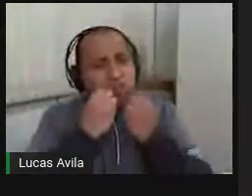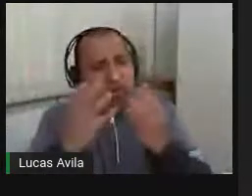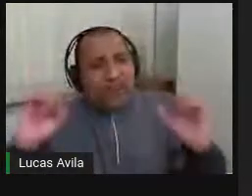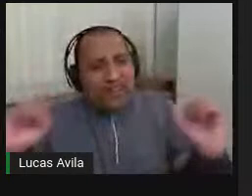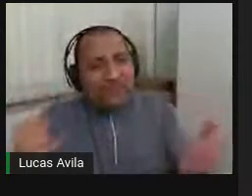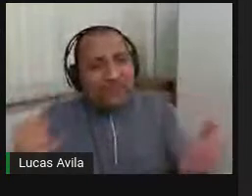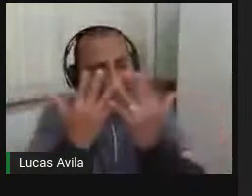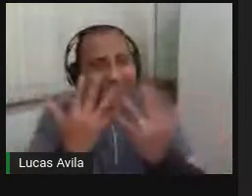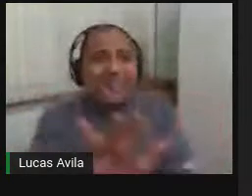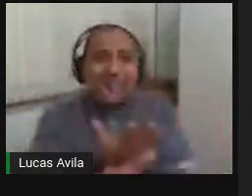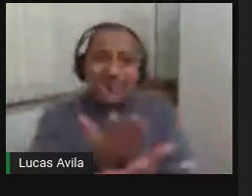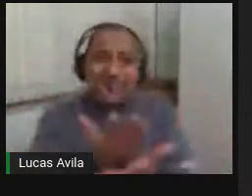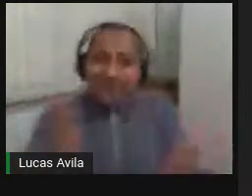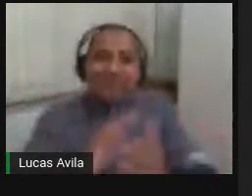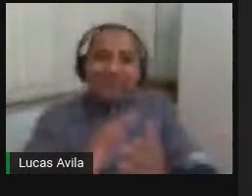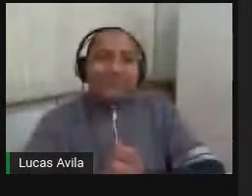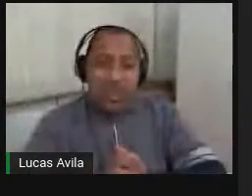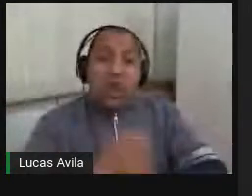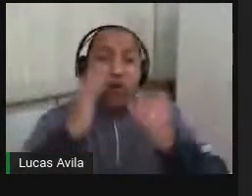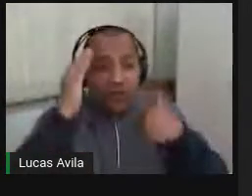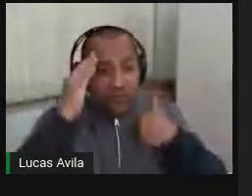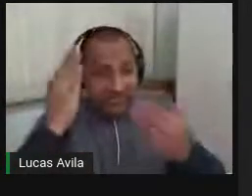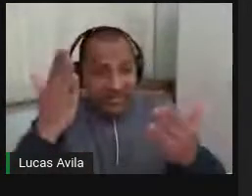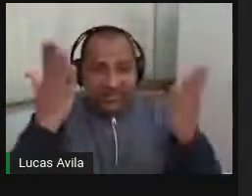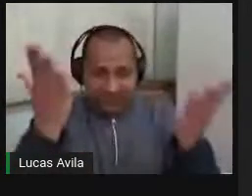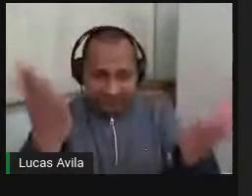e todas. Muito obrigada.